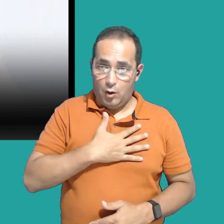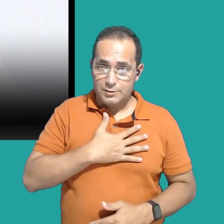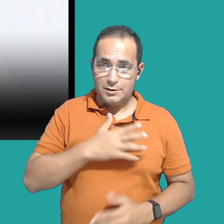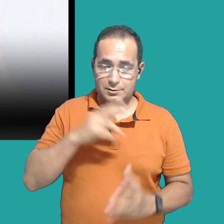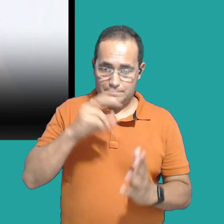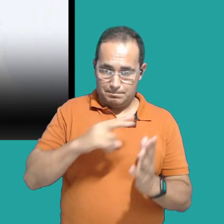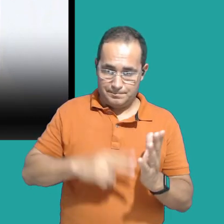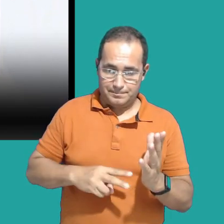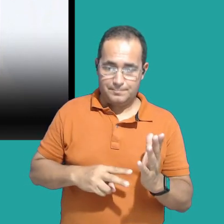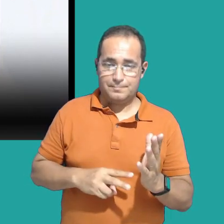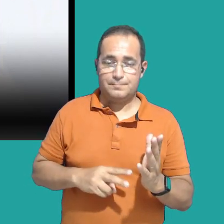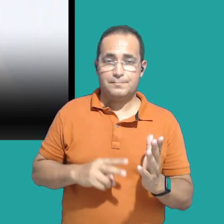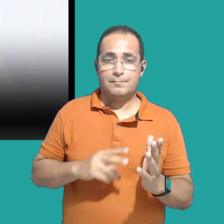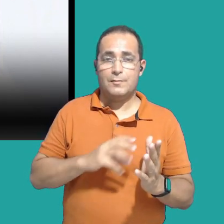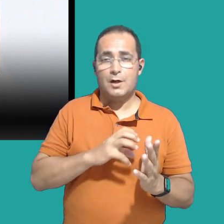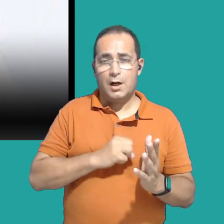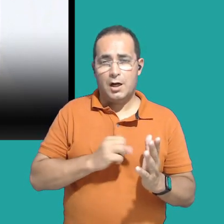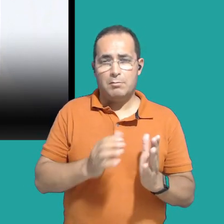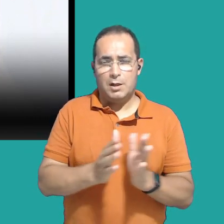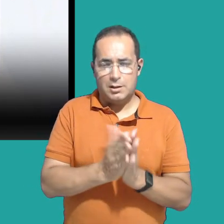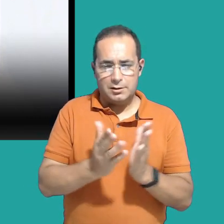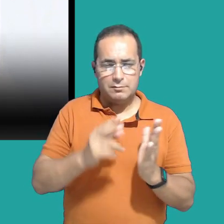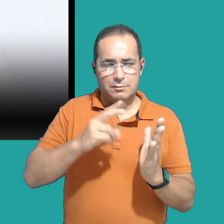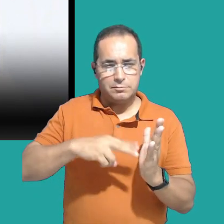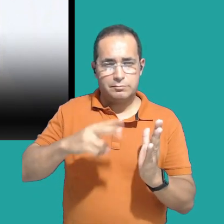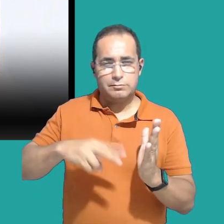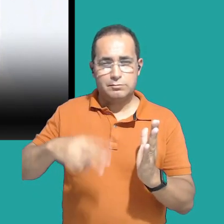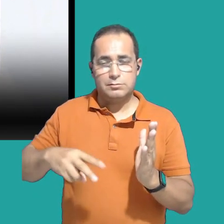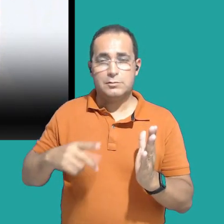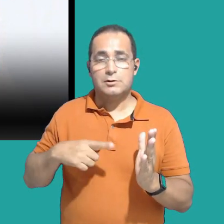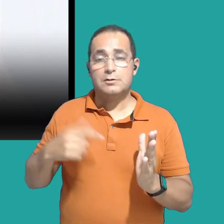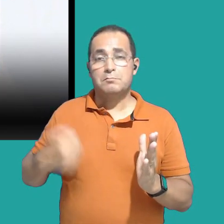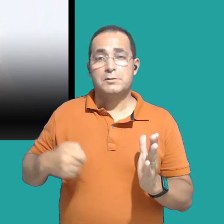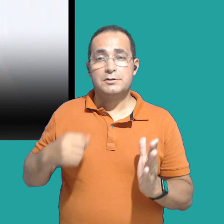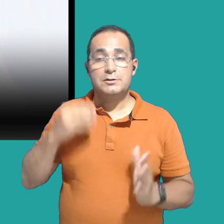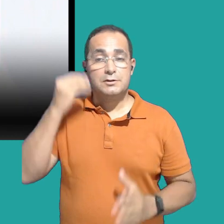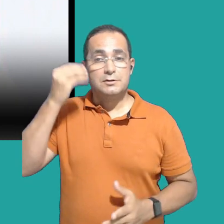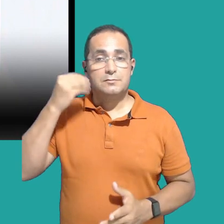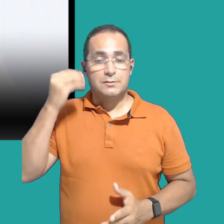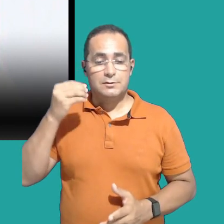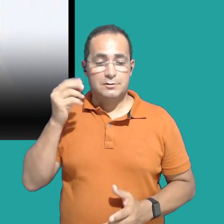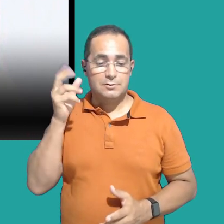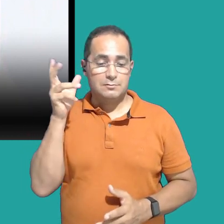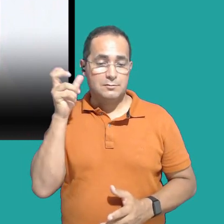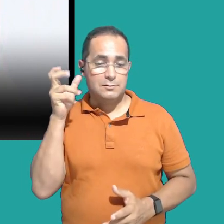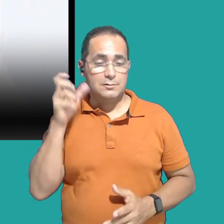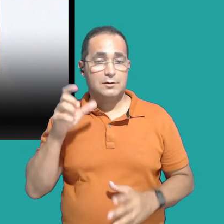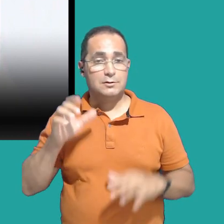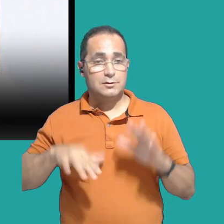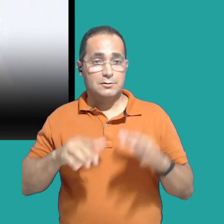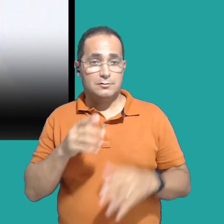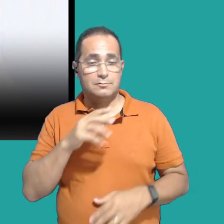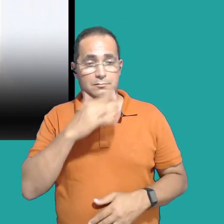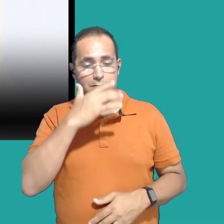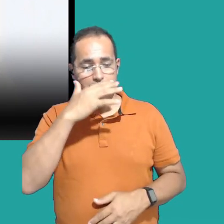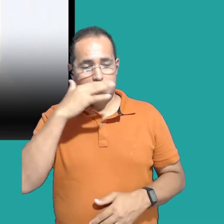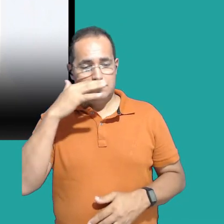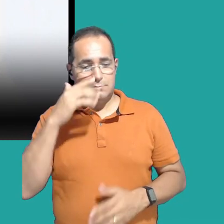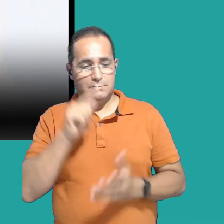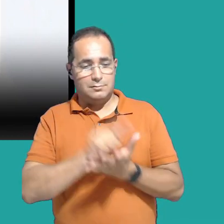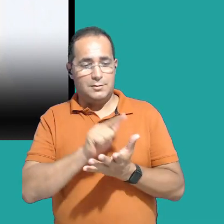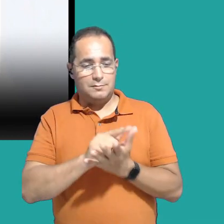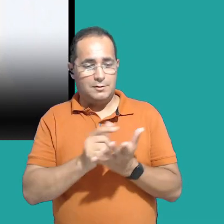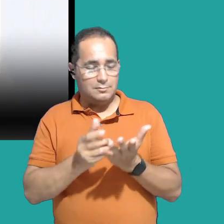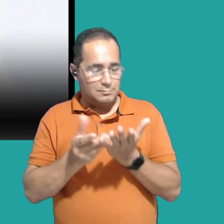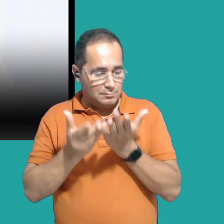acho que quem gosta de ler, eu acho que ama ler livros e tudo mais, você precisa ter essa experiência com tem gente